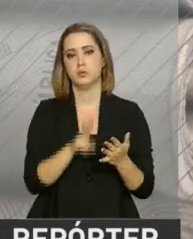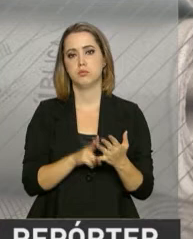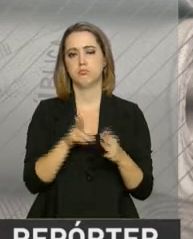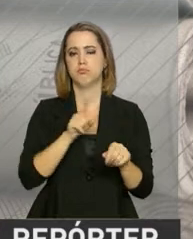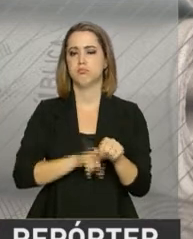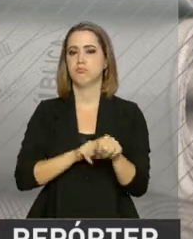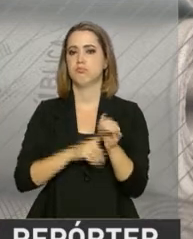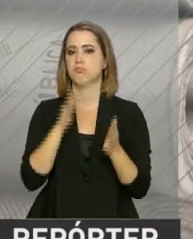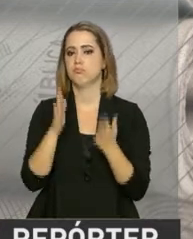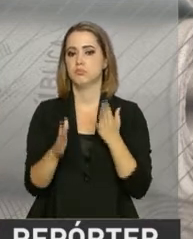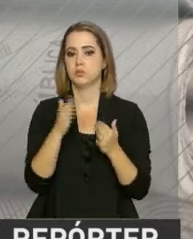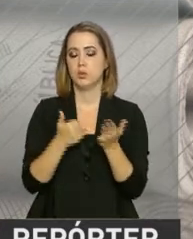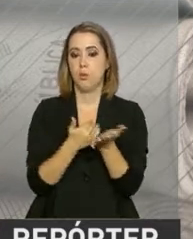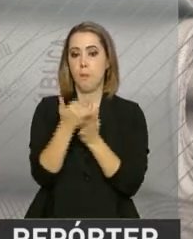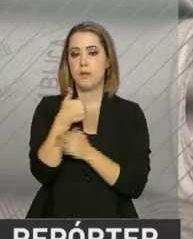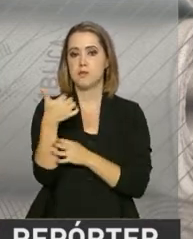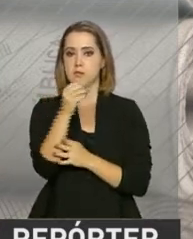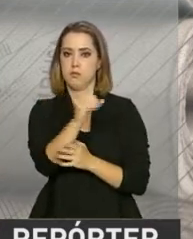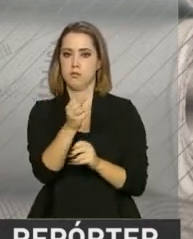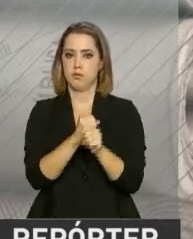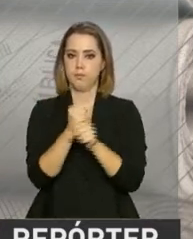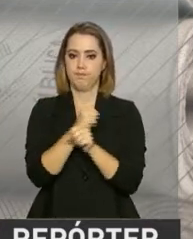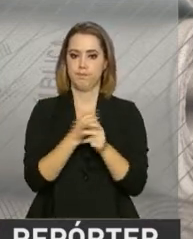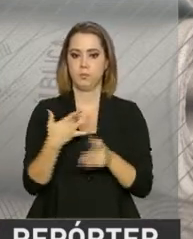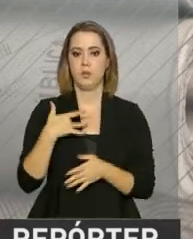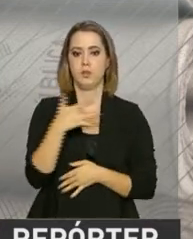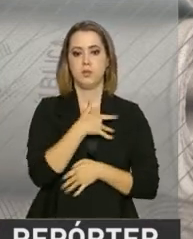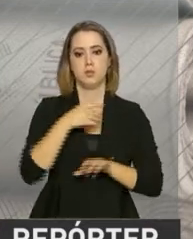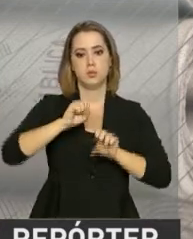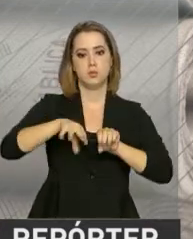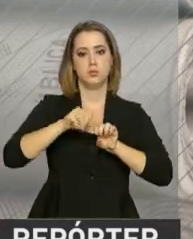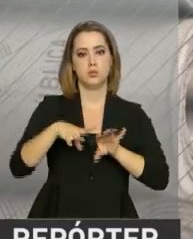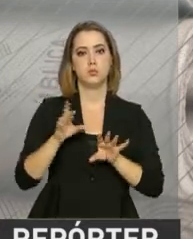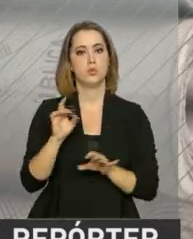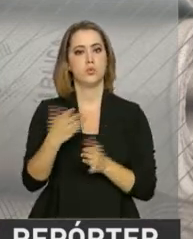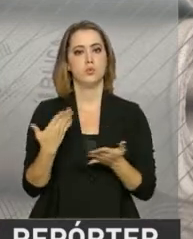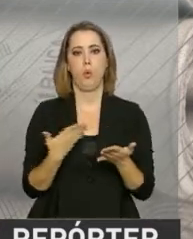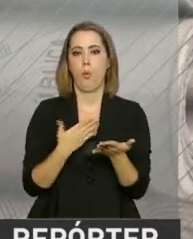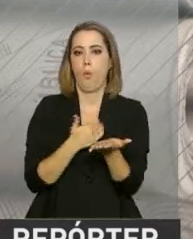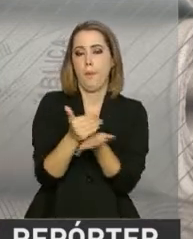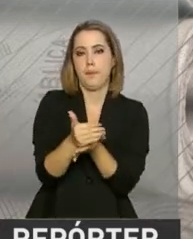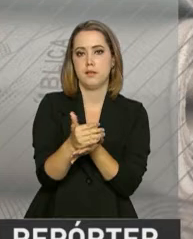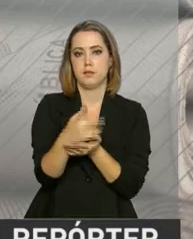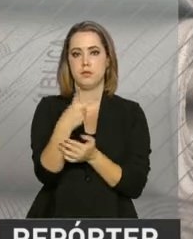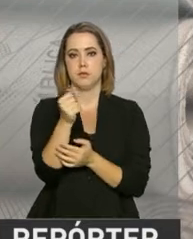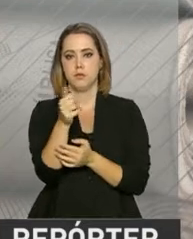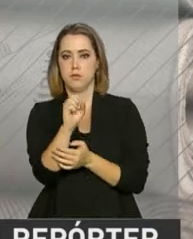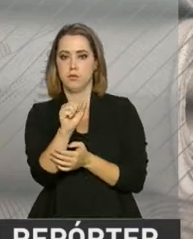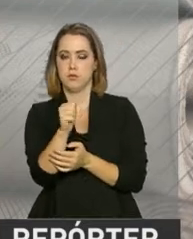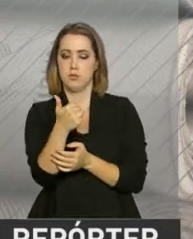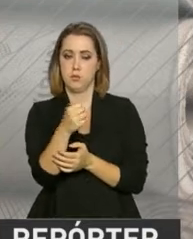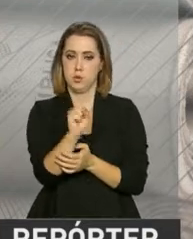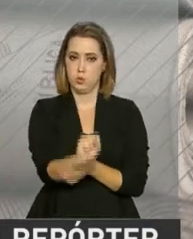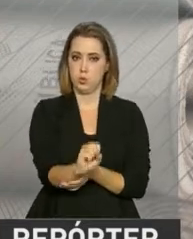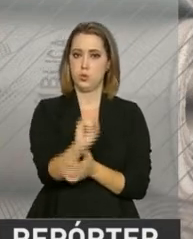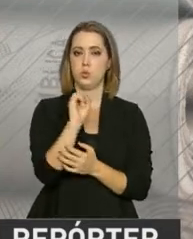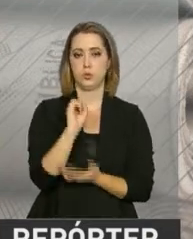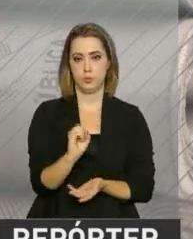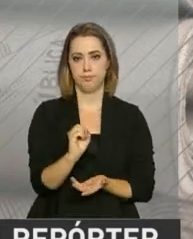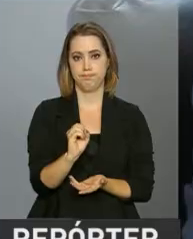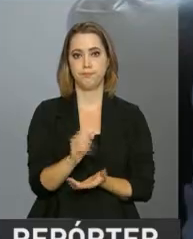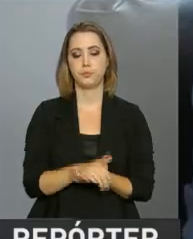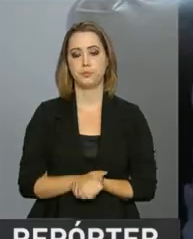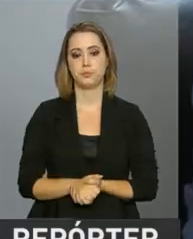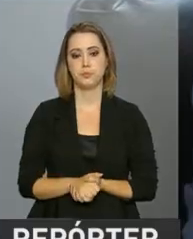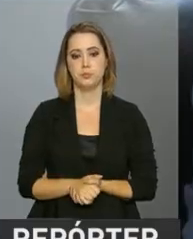meio do período, a partir do décimo ano. Saúde e educação só entram no novo regime fiscal a partir de